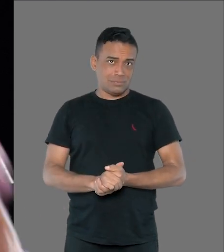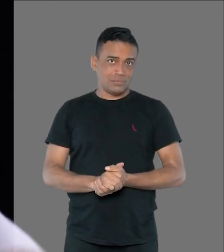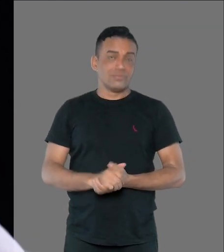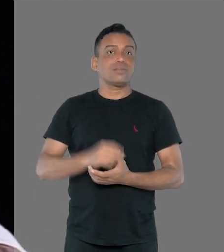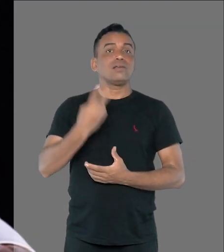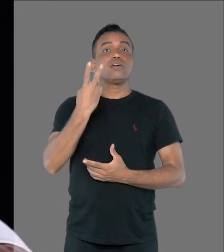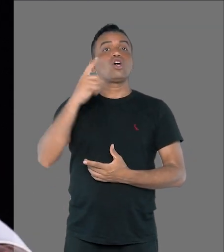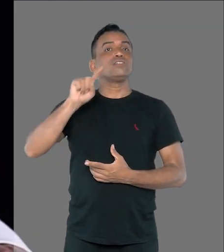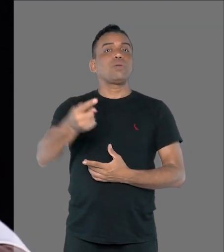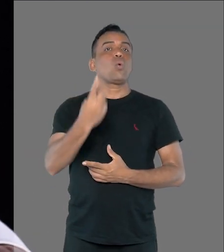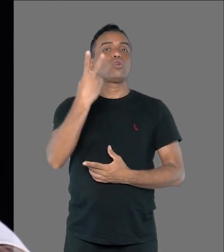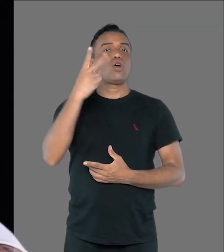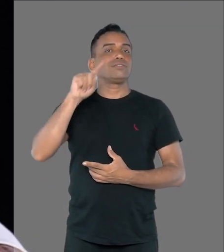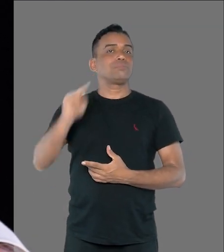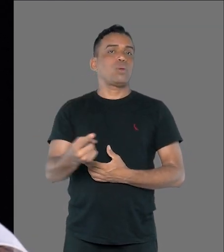2.000.